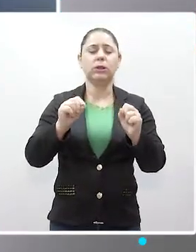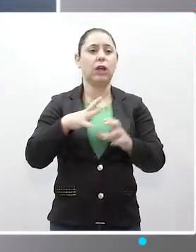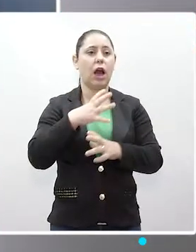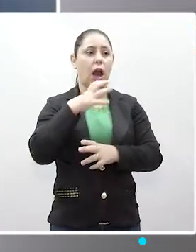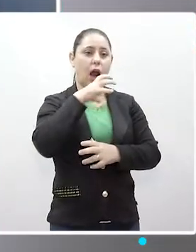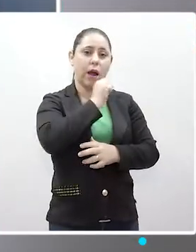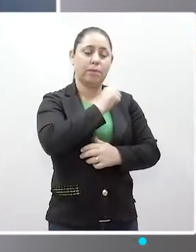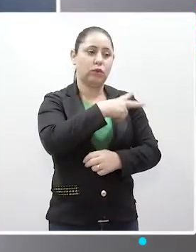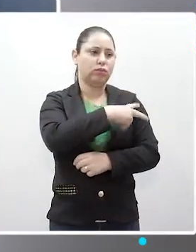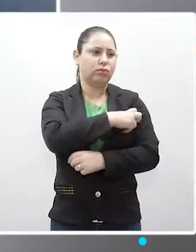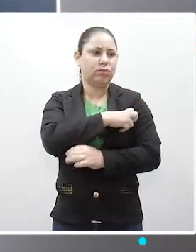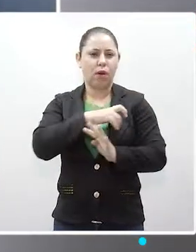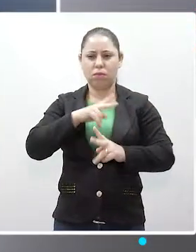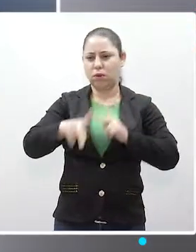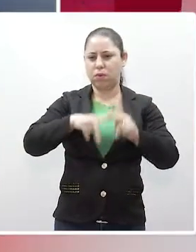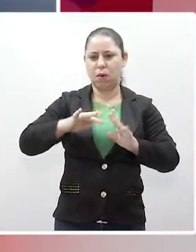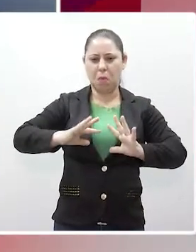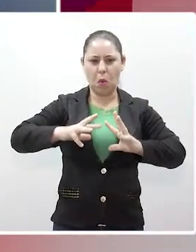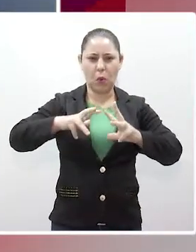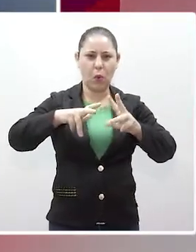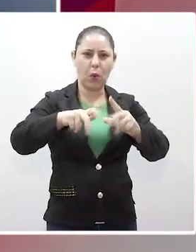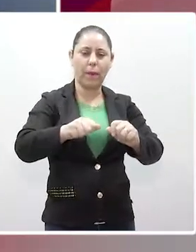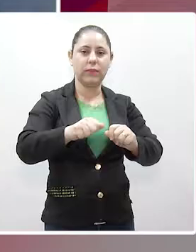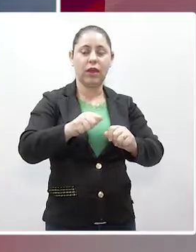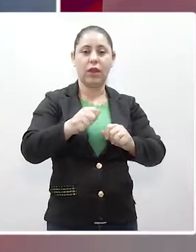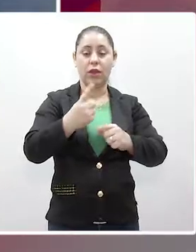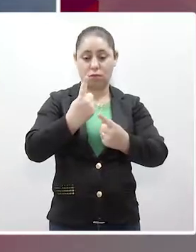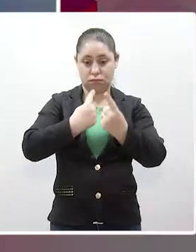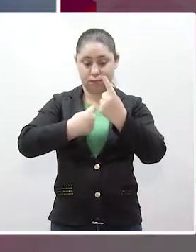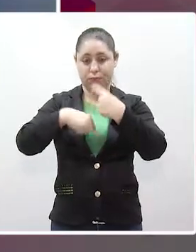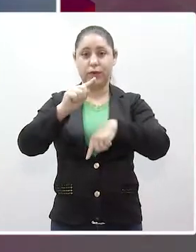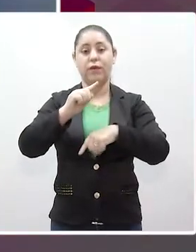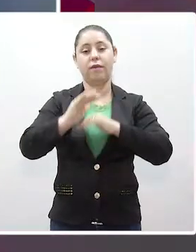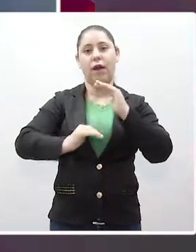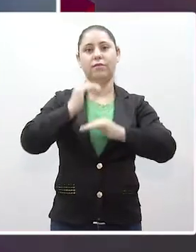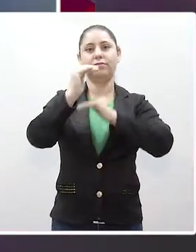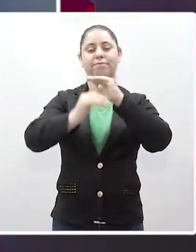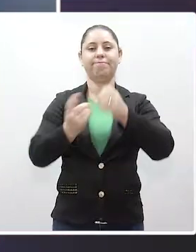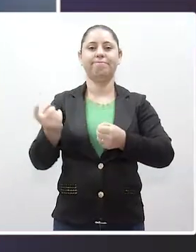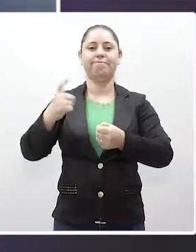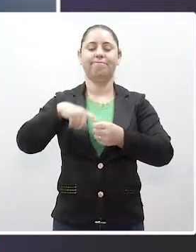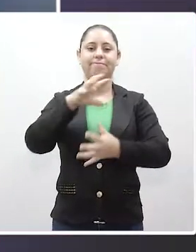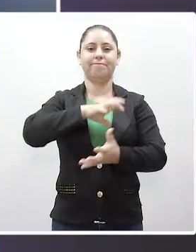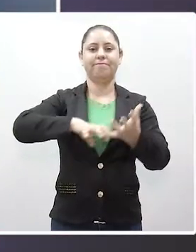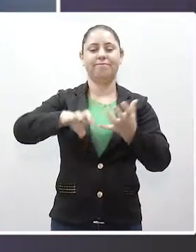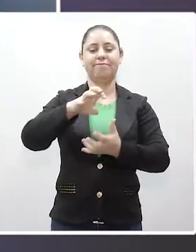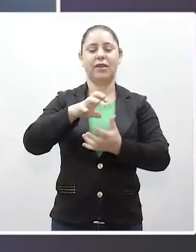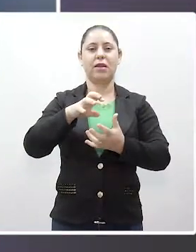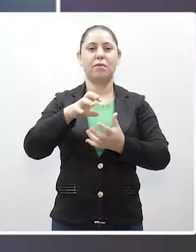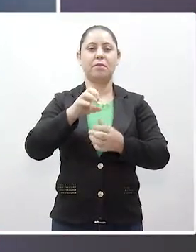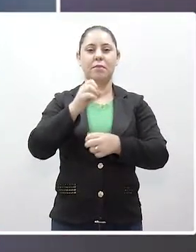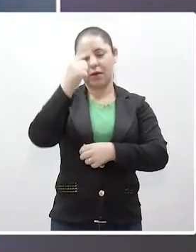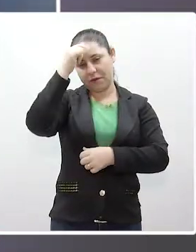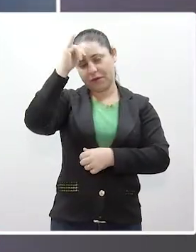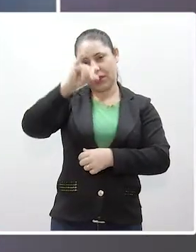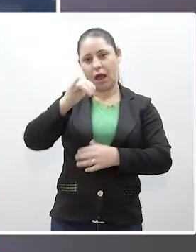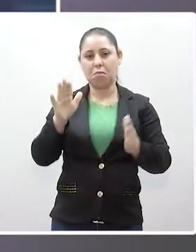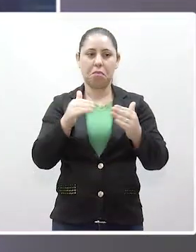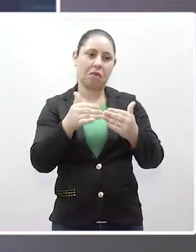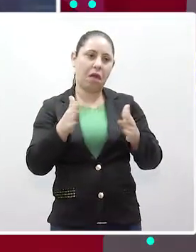avance, e que a gente possa ter uma retomada econômica mais sustentada, para evitar esse abre e fecha, né?